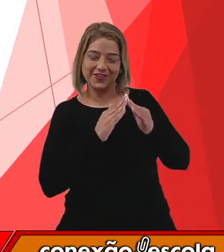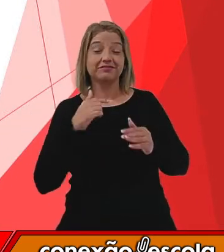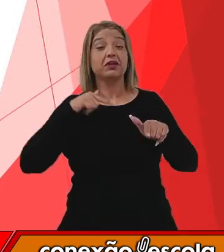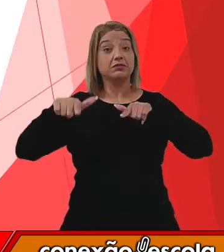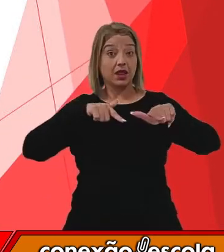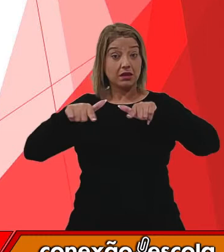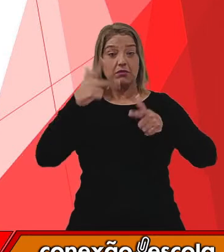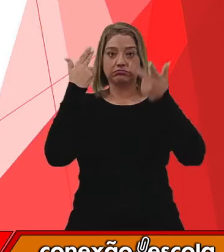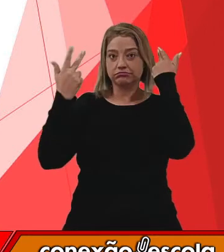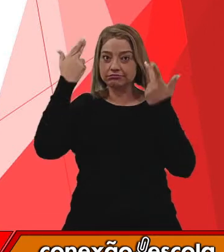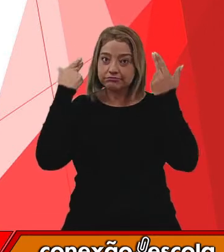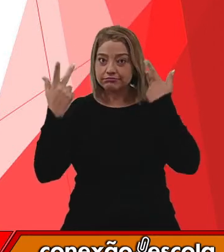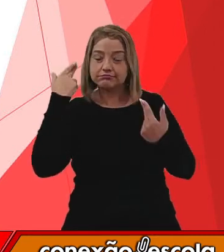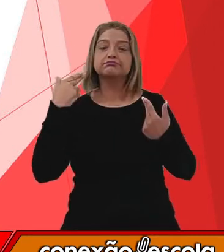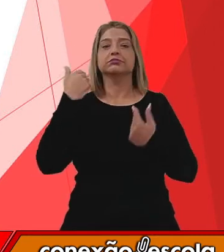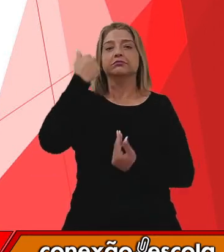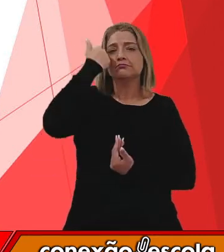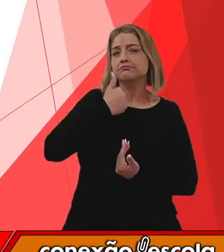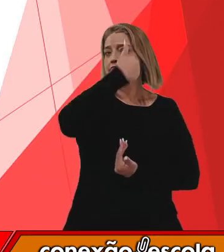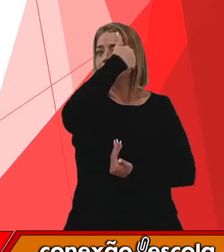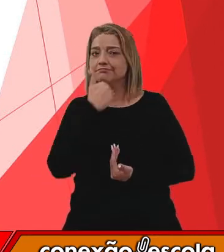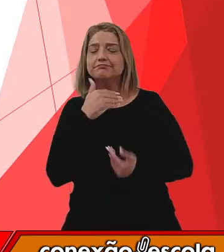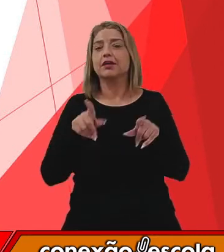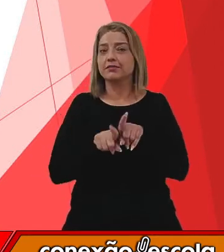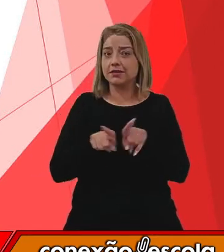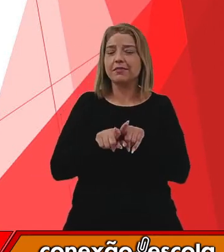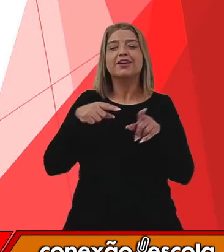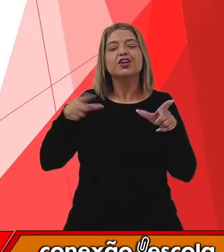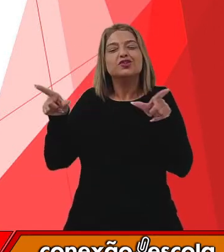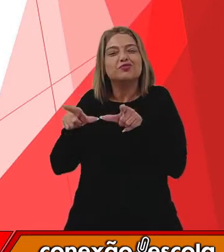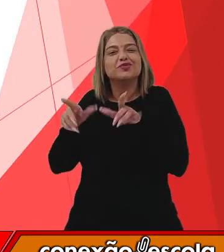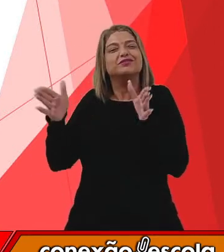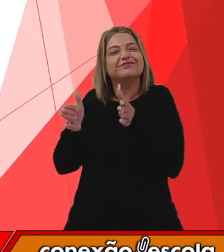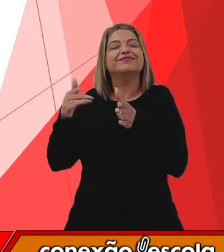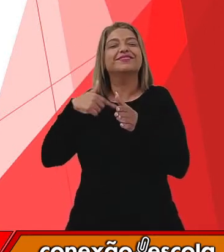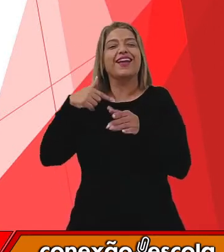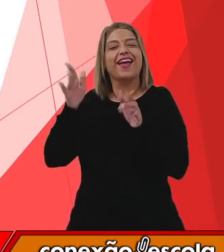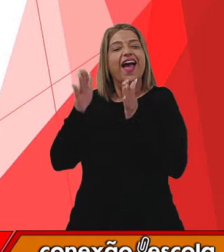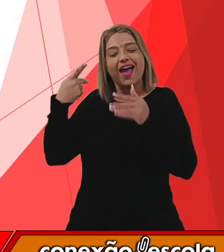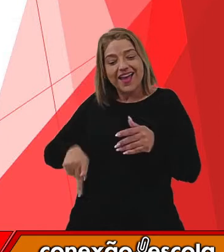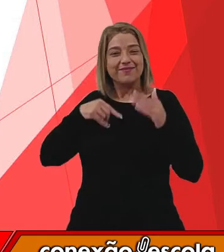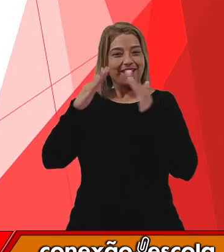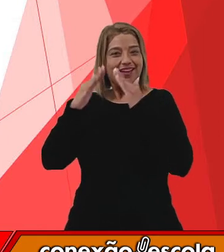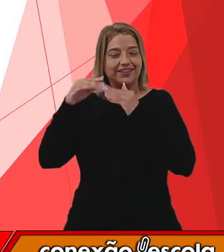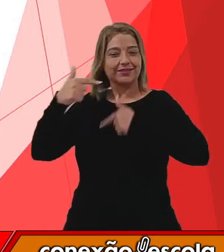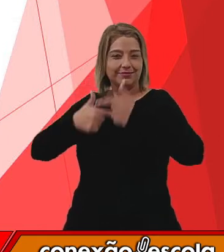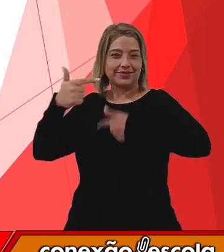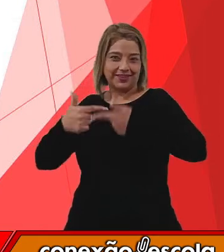Trabalho como cabeleireiro e barbeiro num pequeno salão que fiz aqui em casa mesmo.